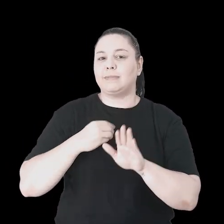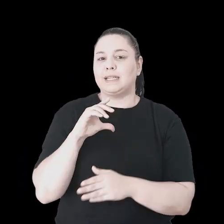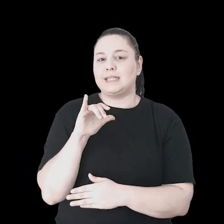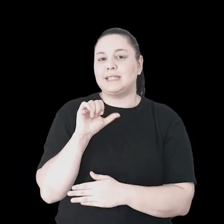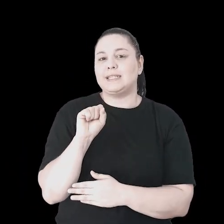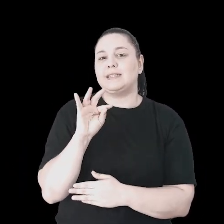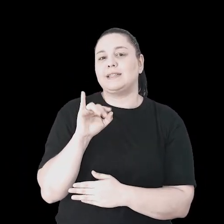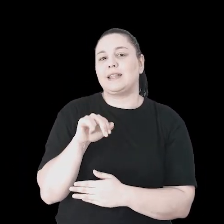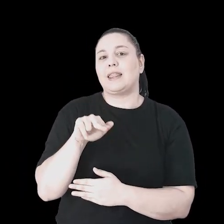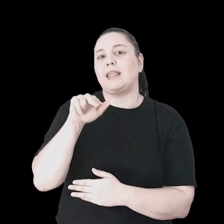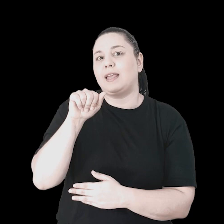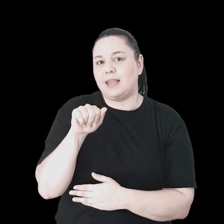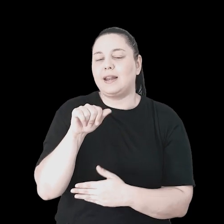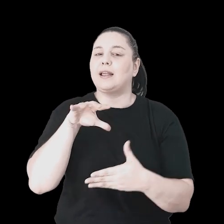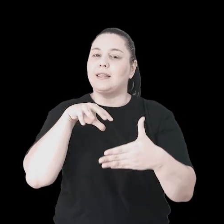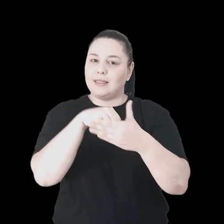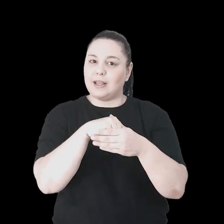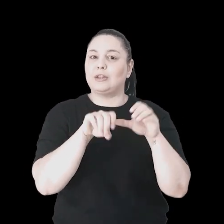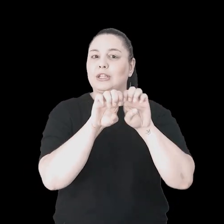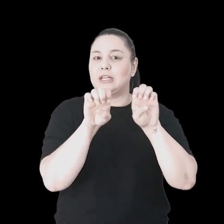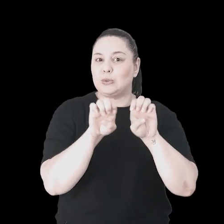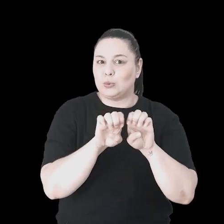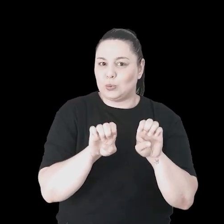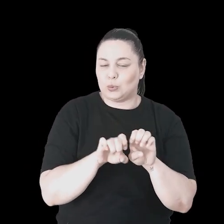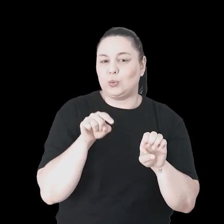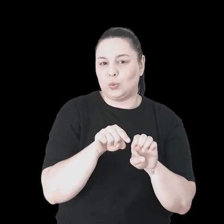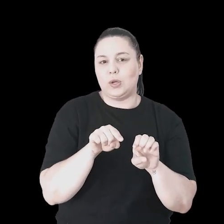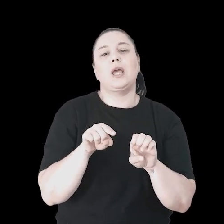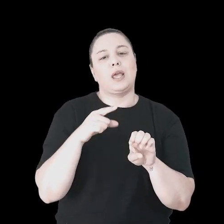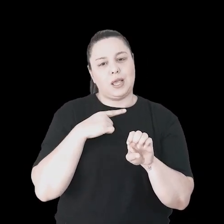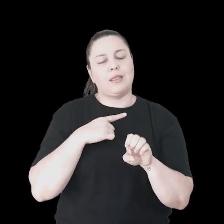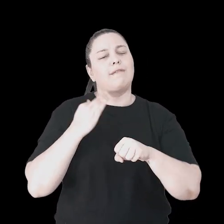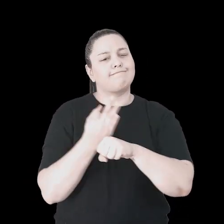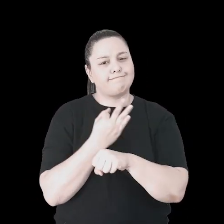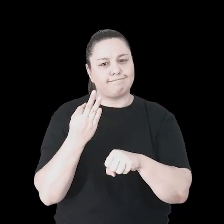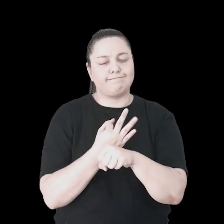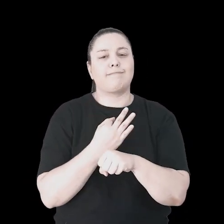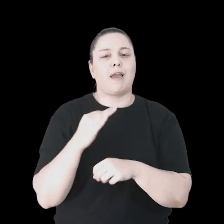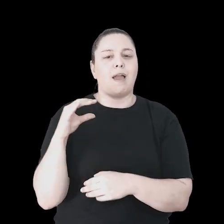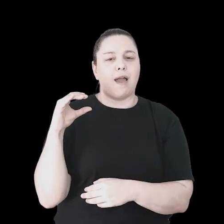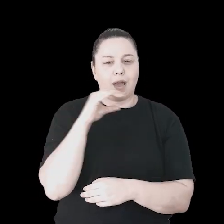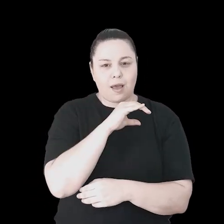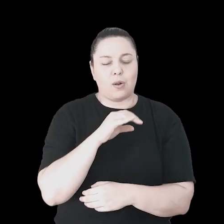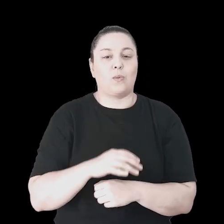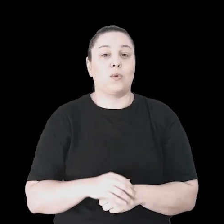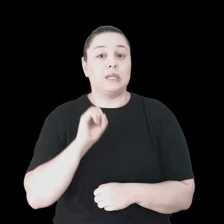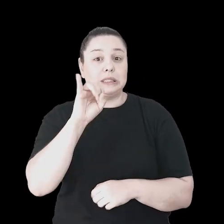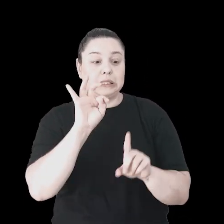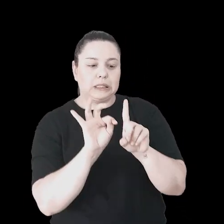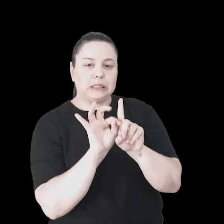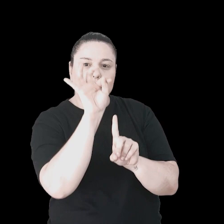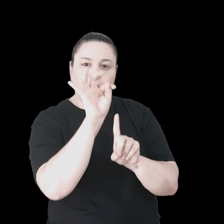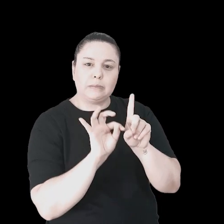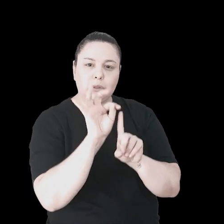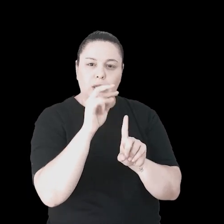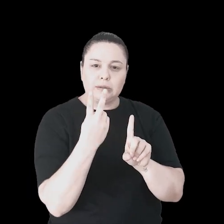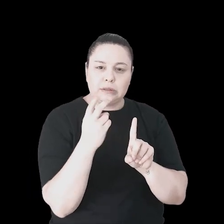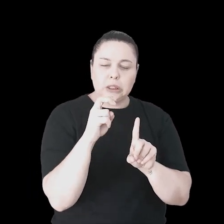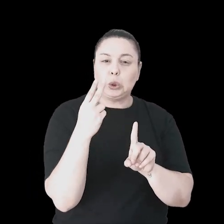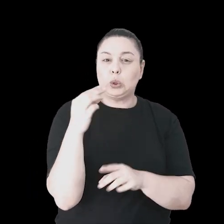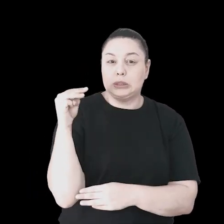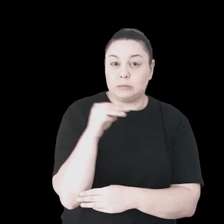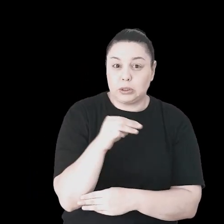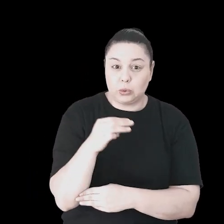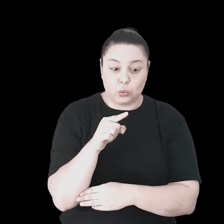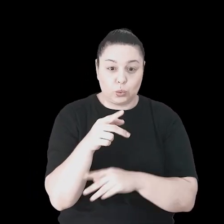de cisteína, que mantém a estrutura da aequorina, a qual é resistente ao calor. Quando mantida a 95 graus Celsius